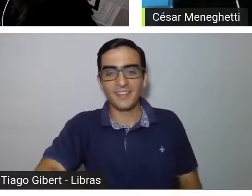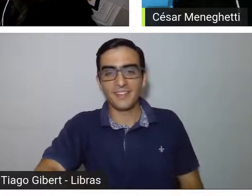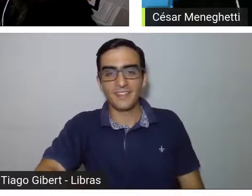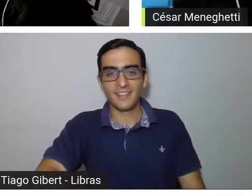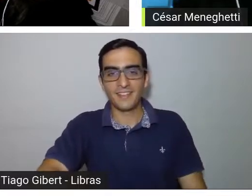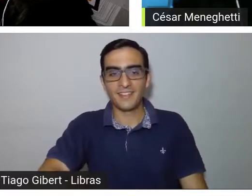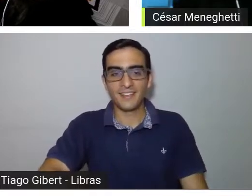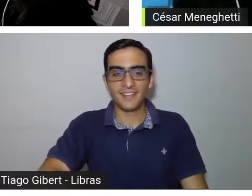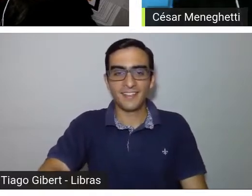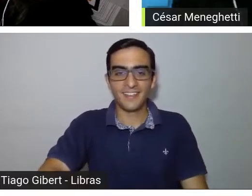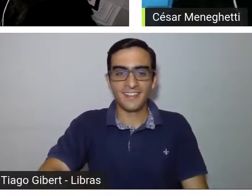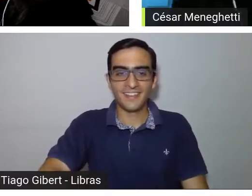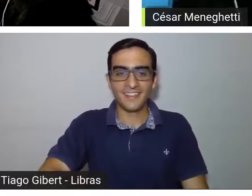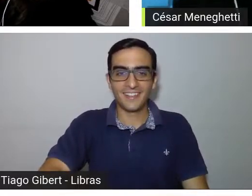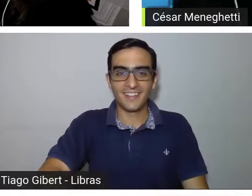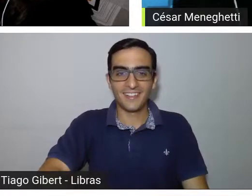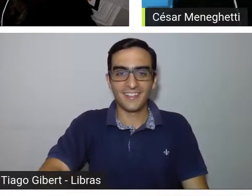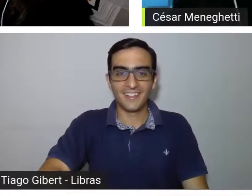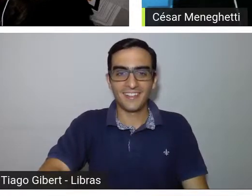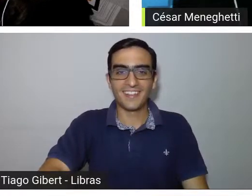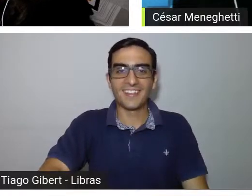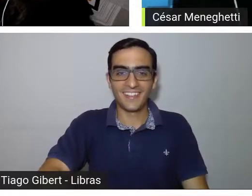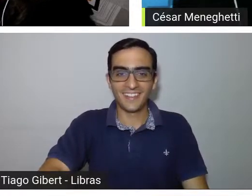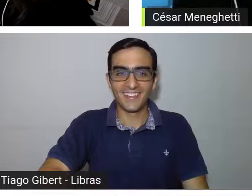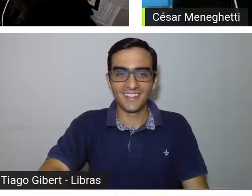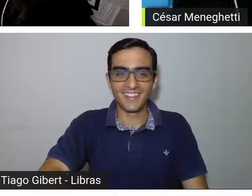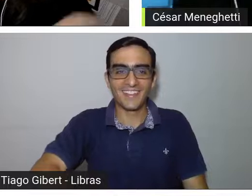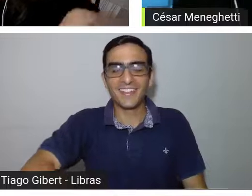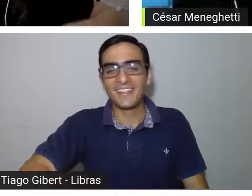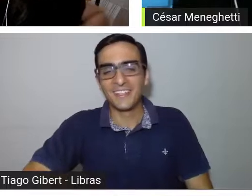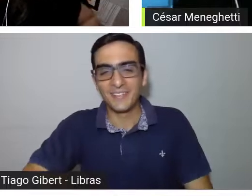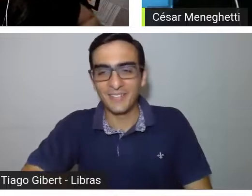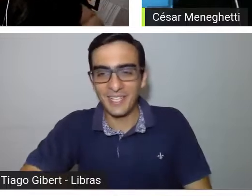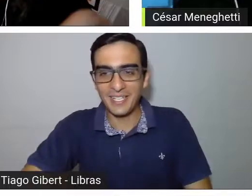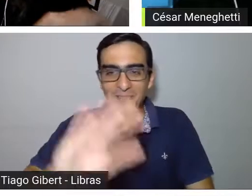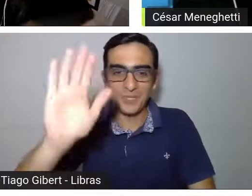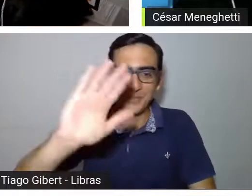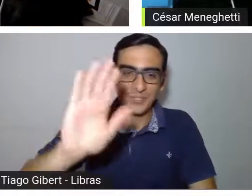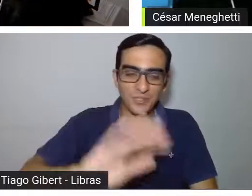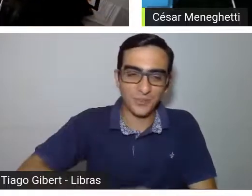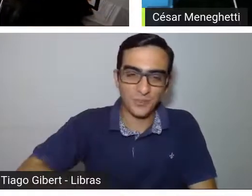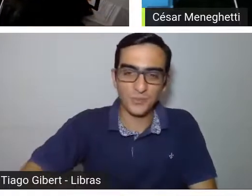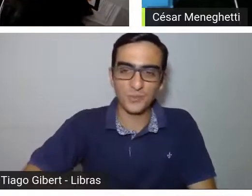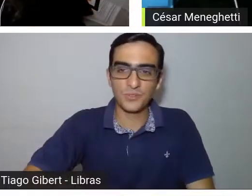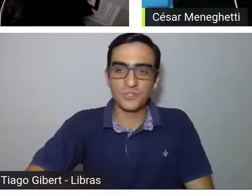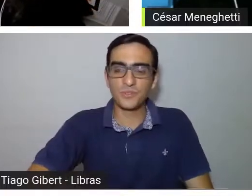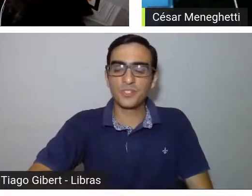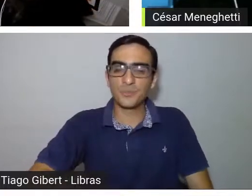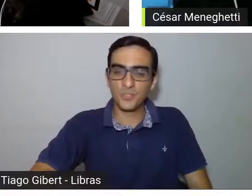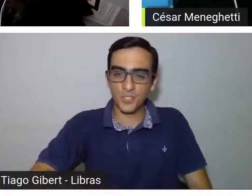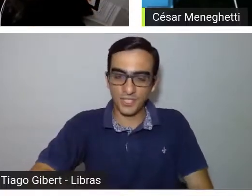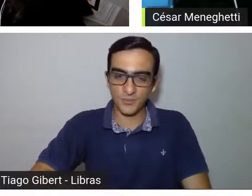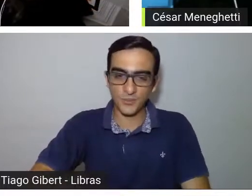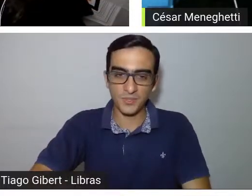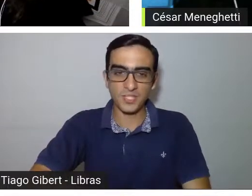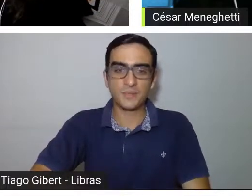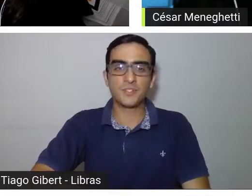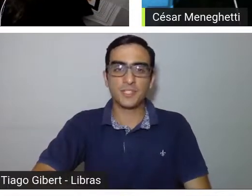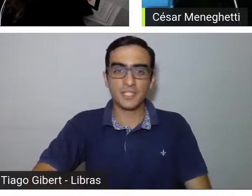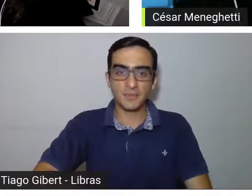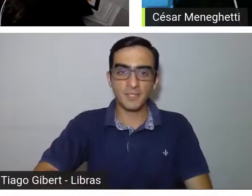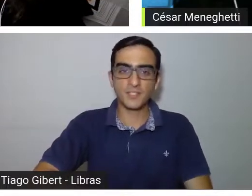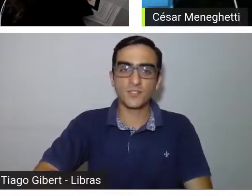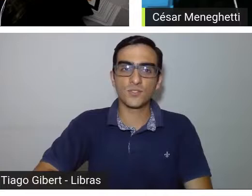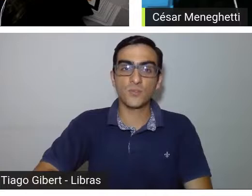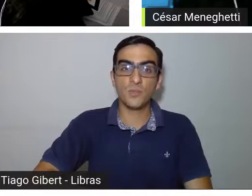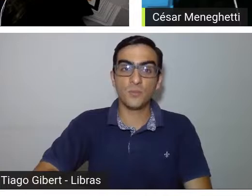Eu, Thiago. Primeiro, o Tiago. Olá, boa noite a todos. Eu me chamo Thiago, sou